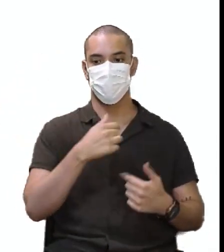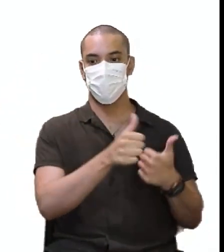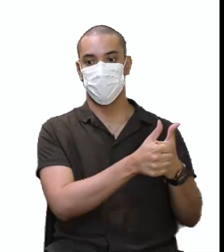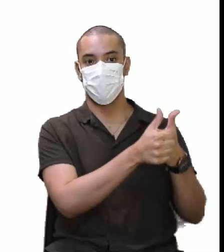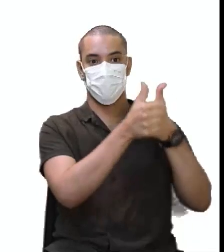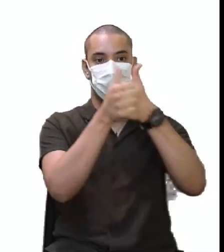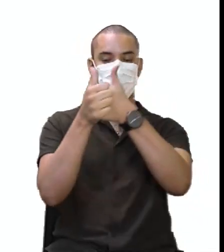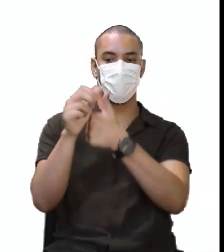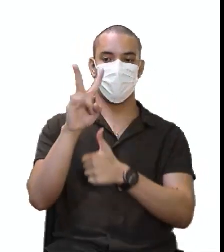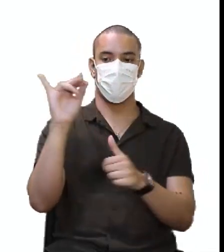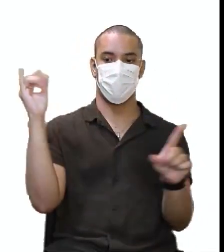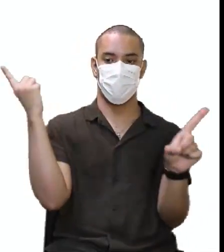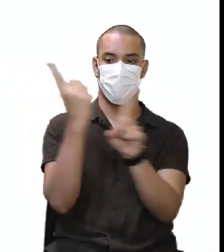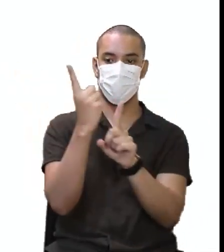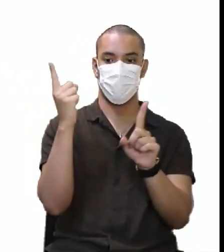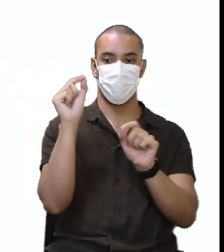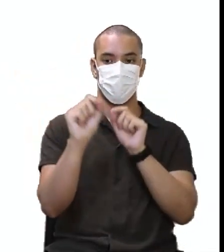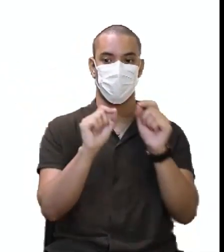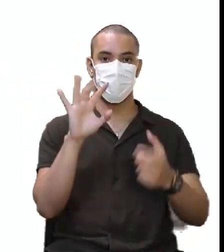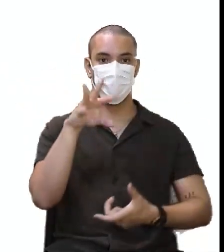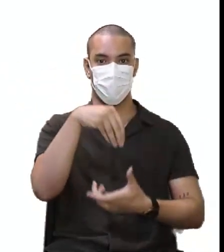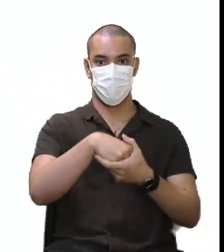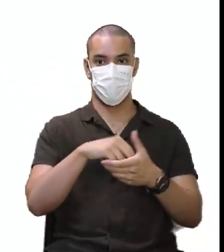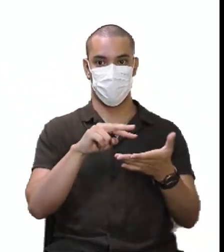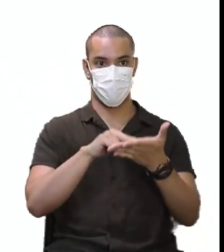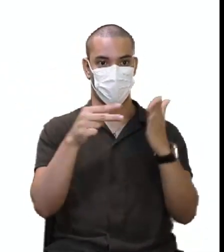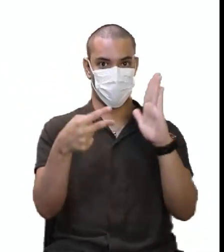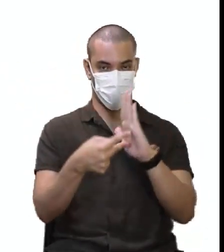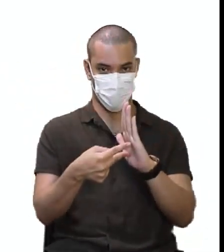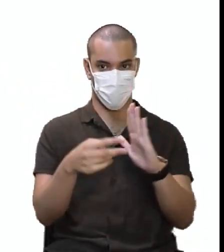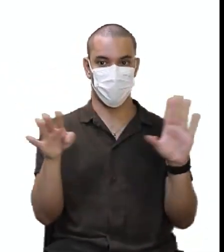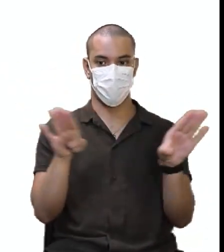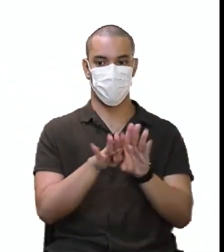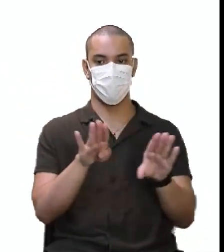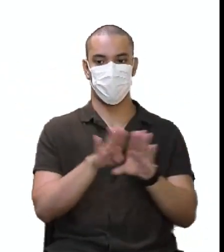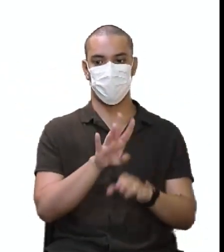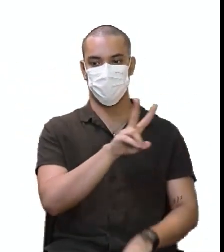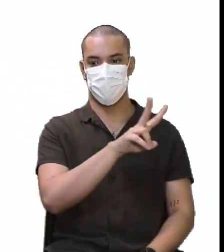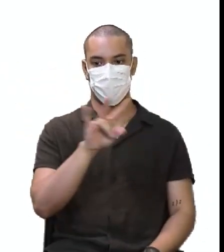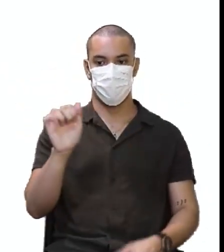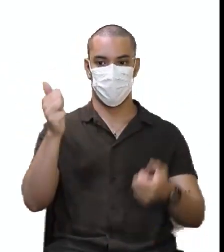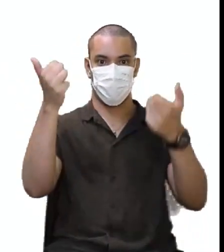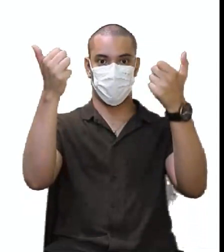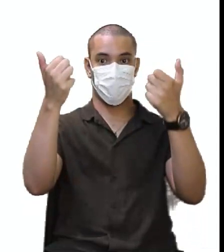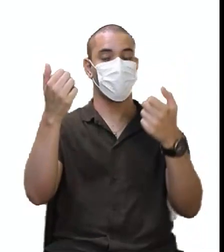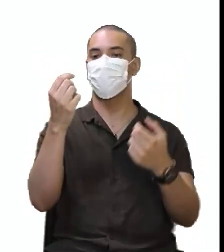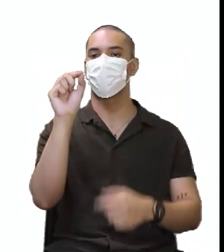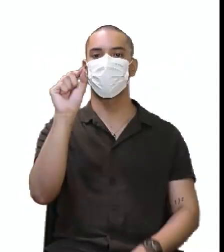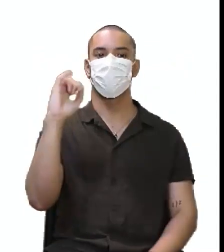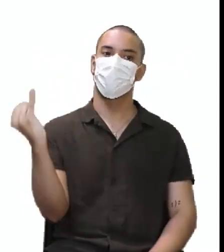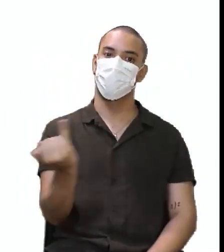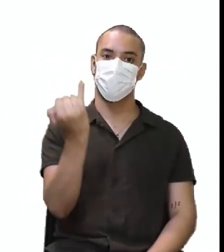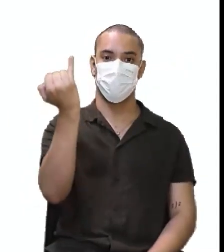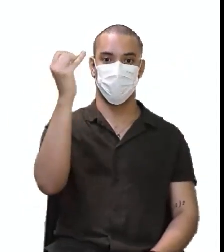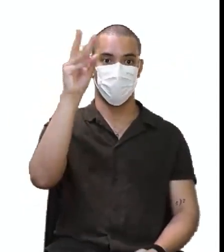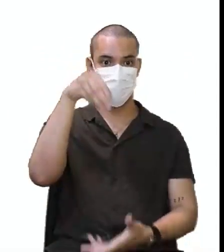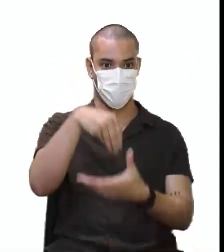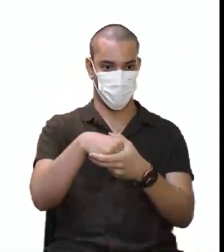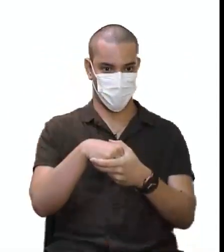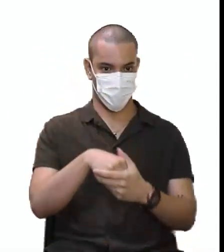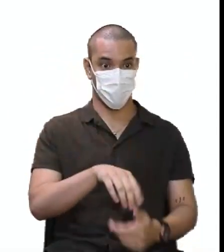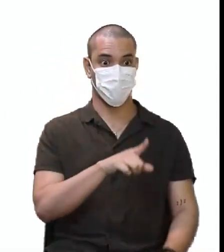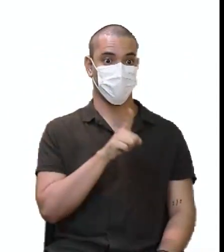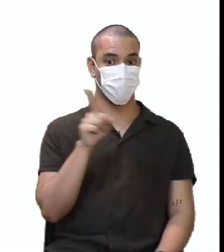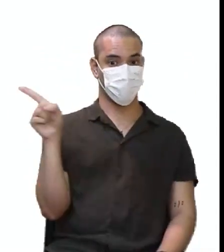imagem, você vai identificar a estrutura que ela representa e a importância dessa estrutura. Se liga então na